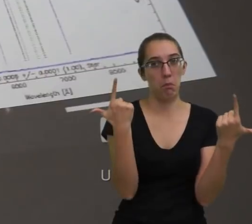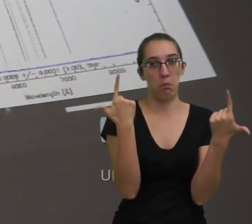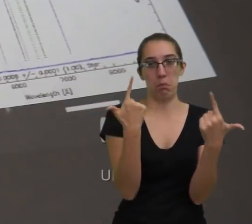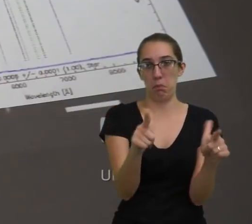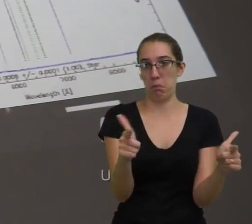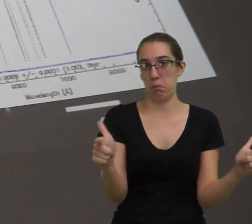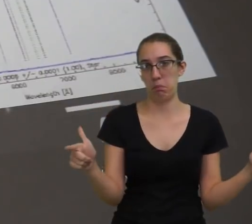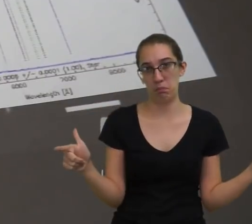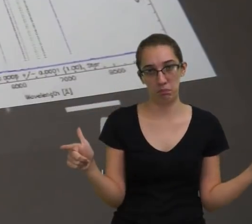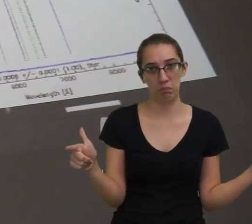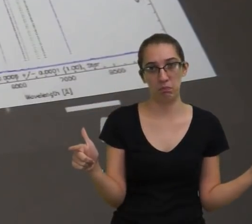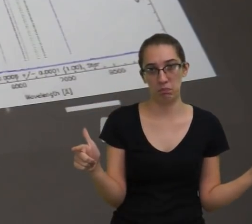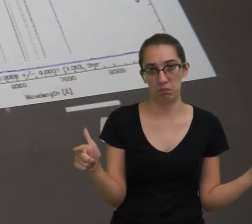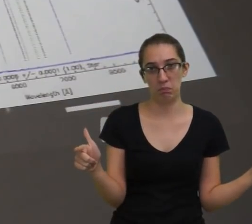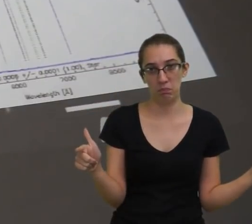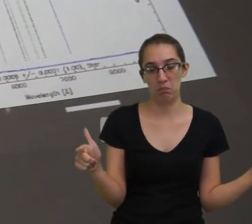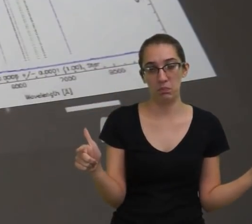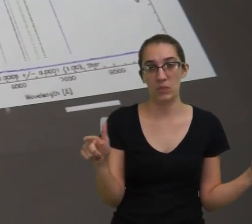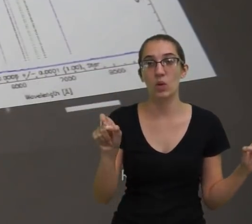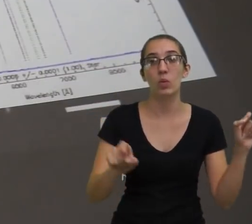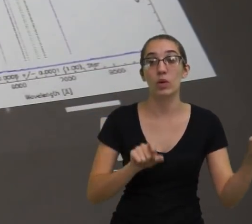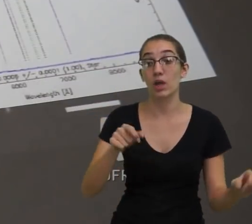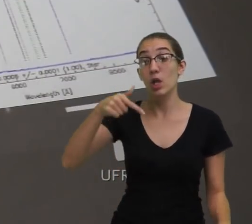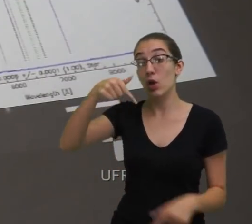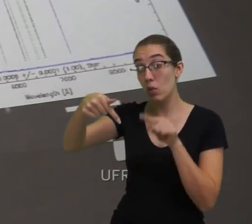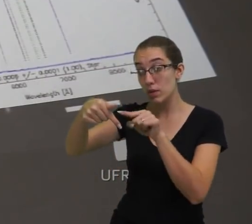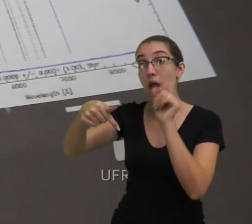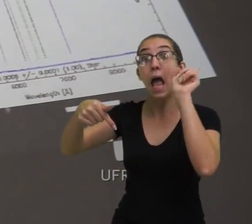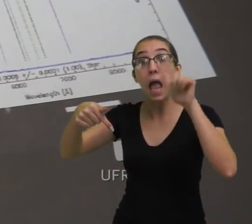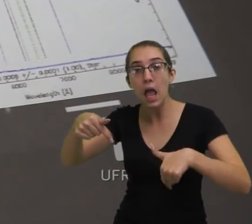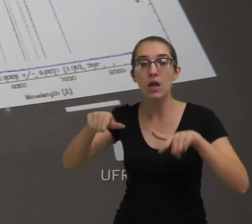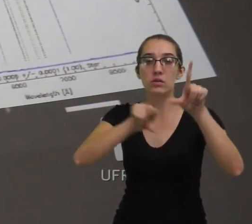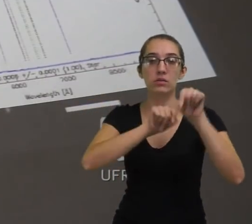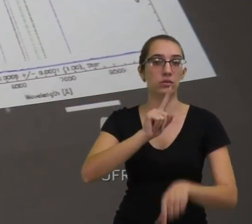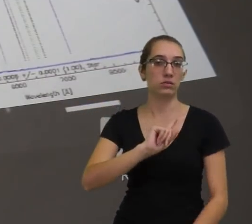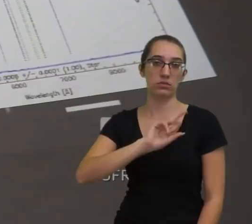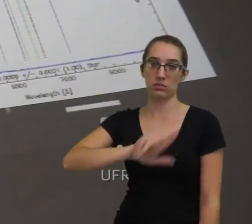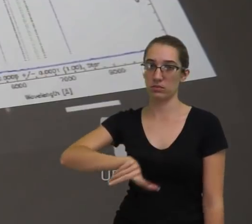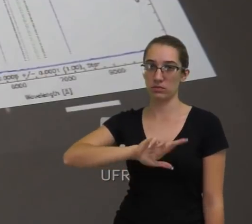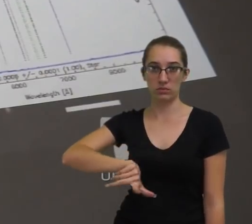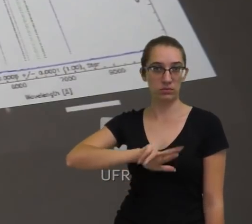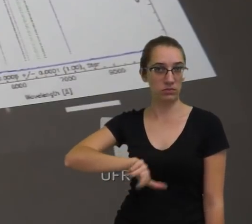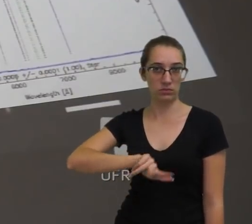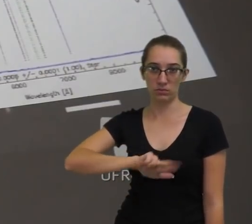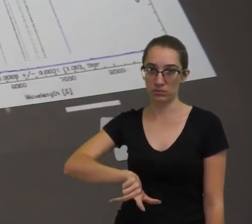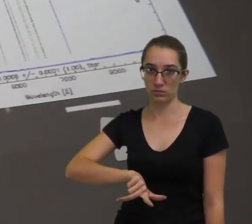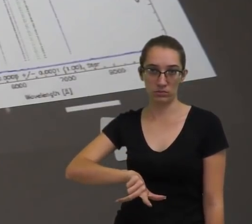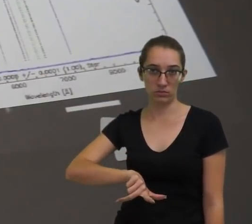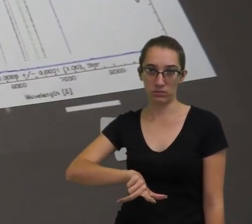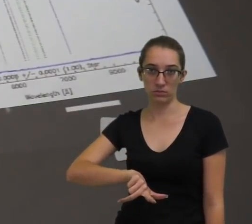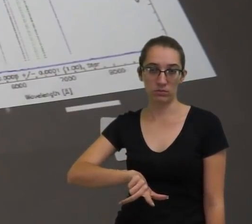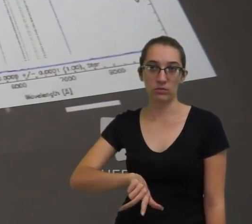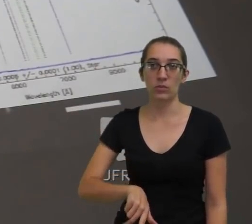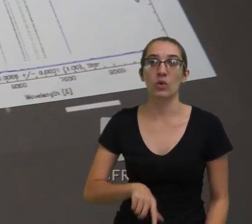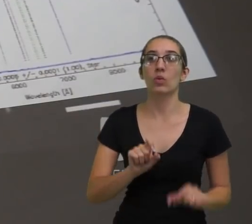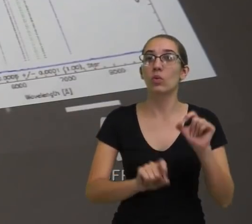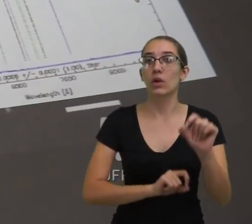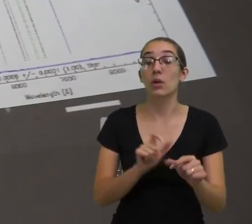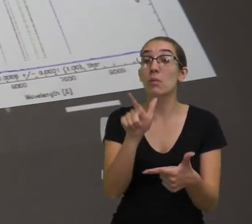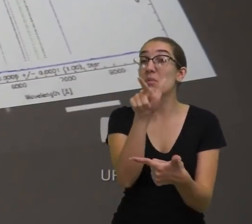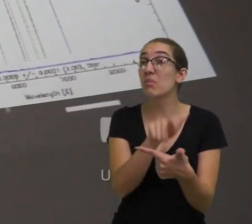não é uma estrela. Tá? Agora o problema é descobrir o que é que gera uma